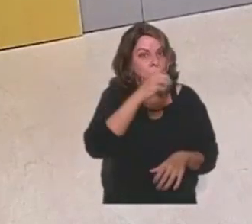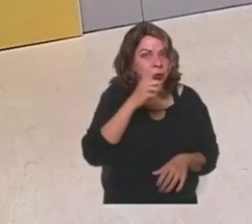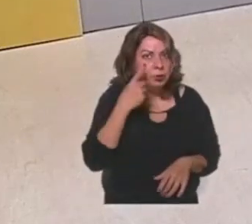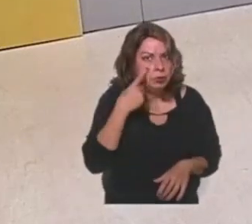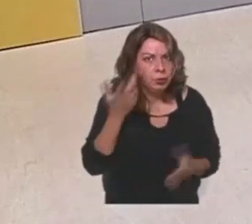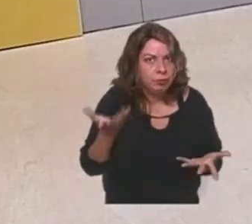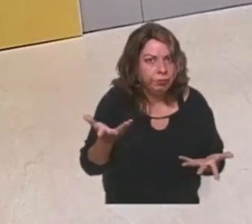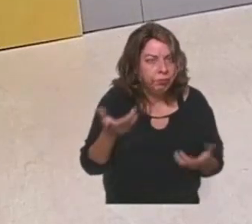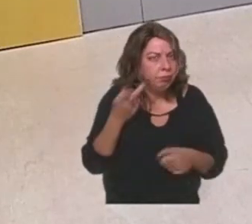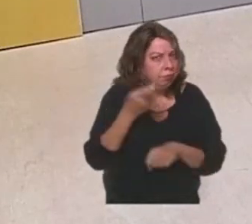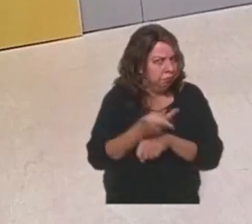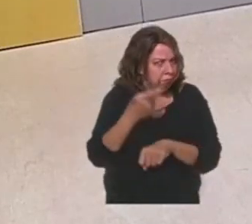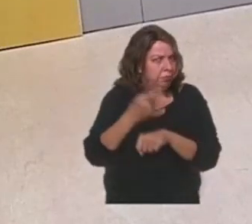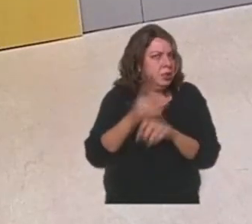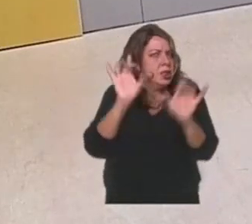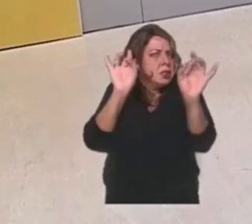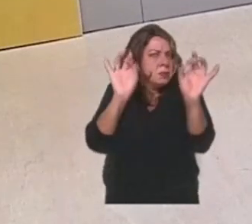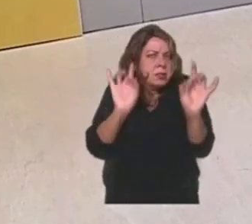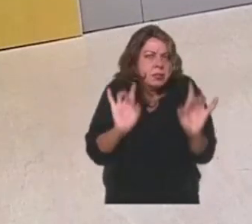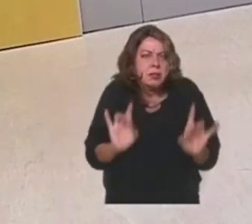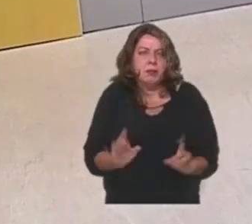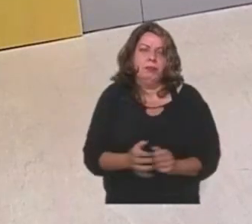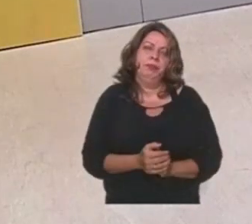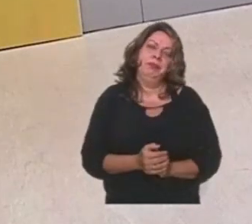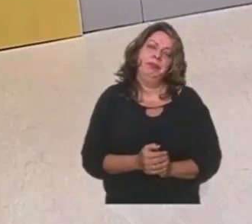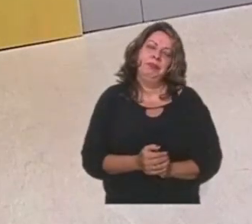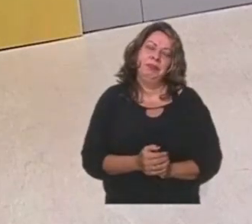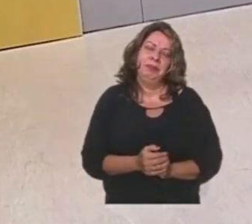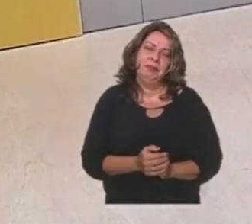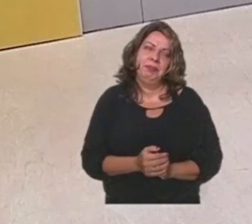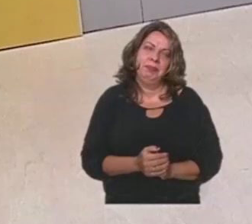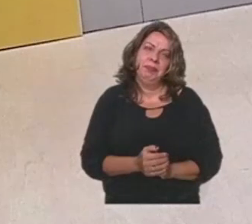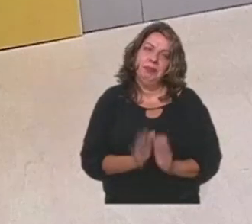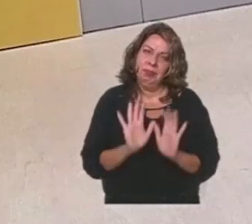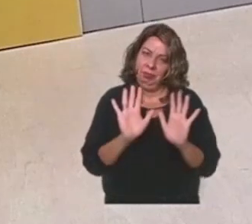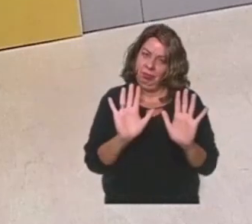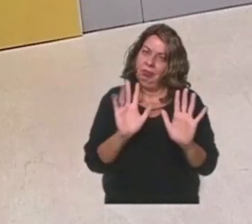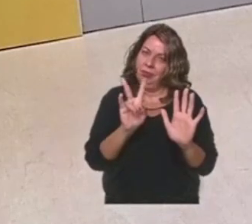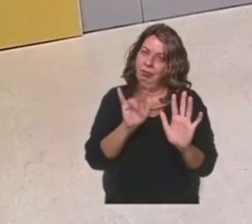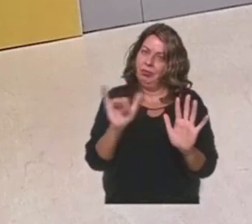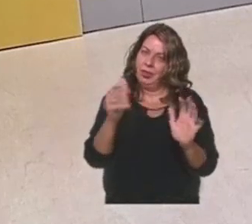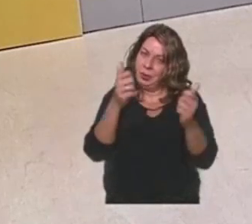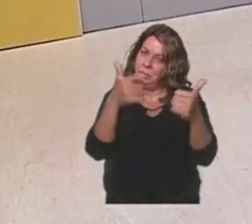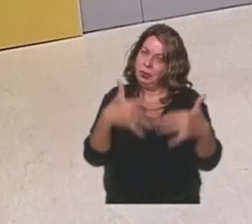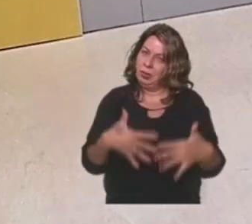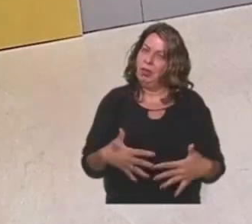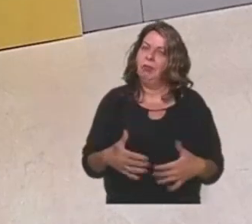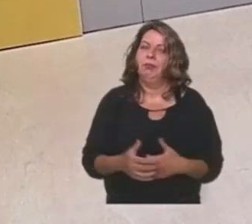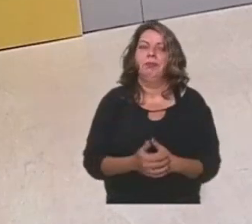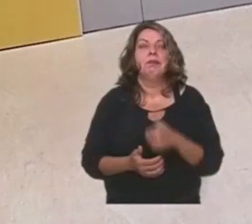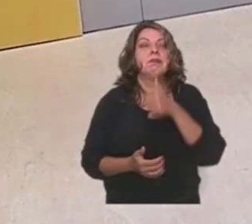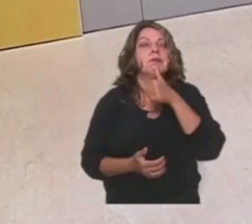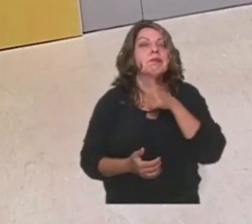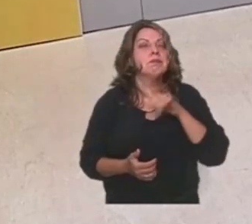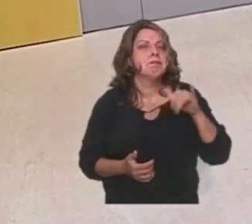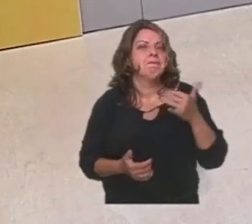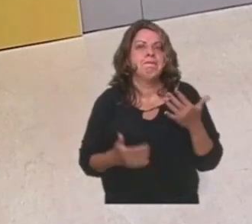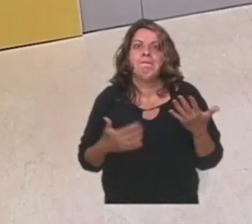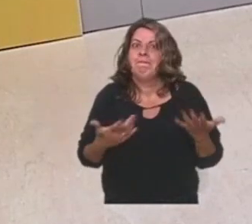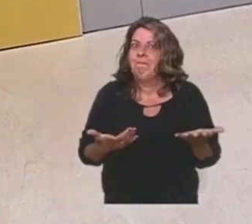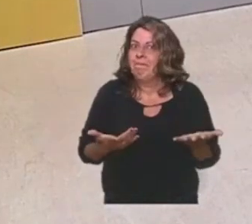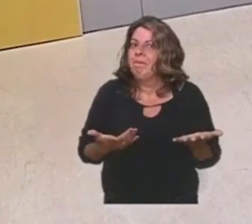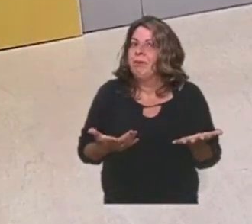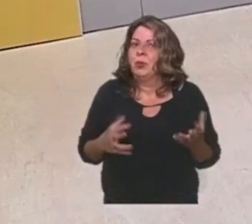já viu, né? A premiação também especialíssima. Já, demais. Já a gente fala sobre isso. Demais, viu? Ó, vou te falar uma